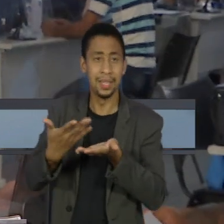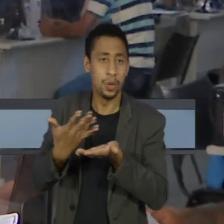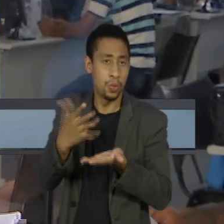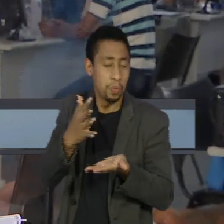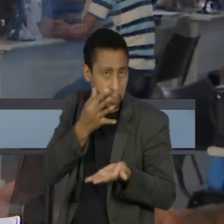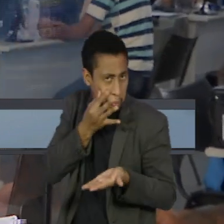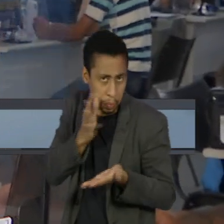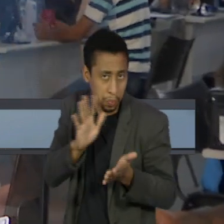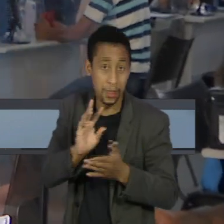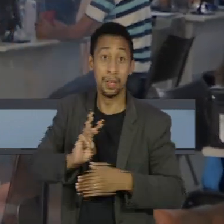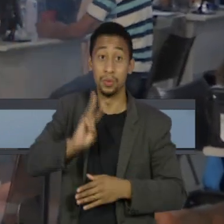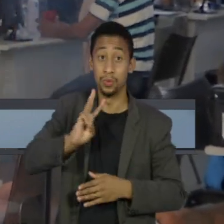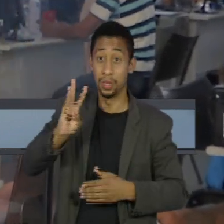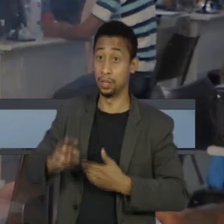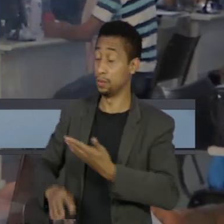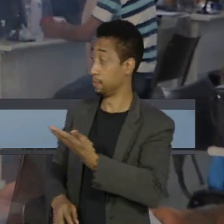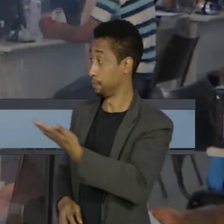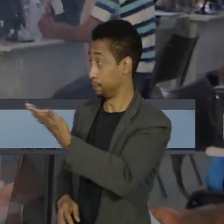site, é